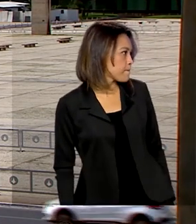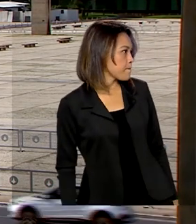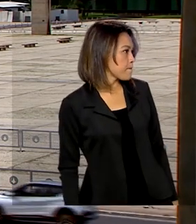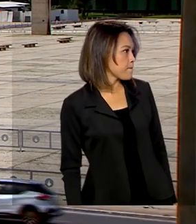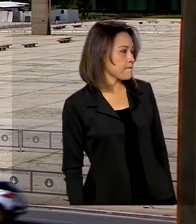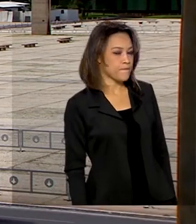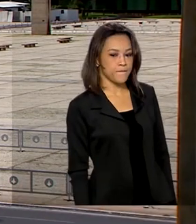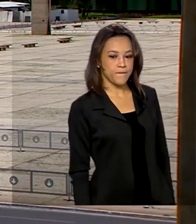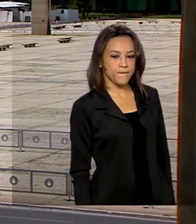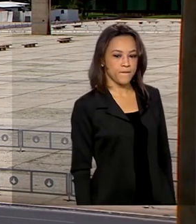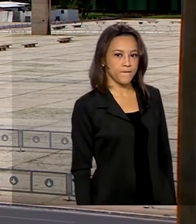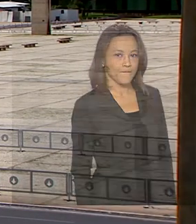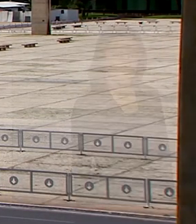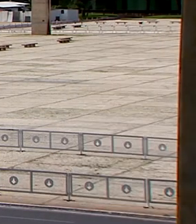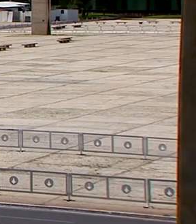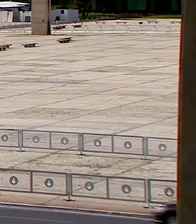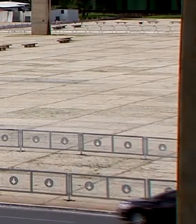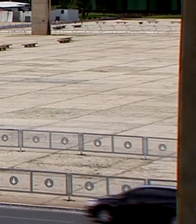Tchau,